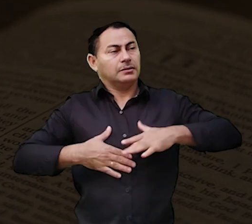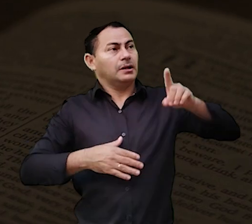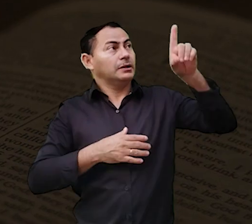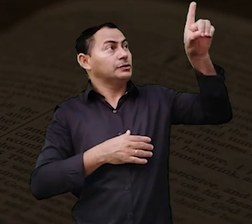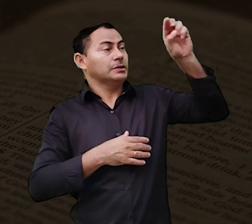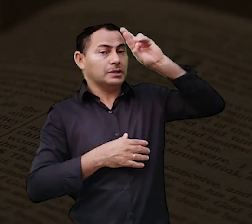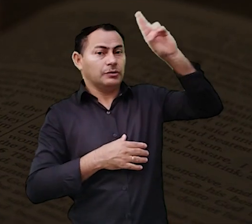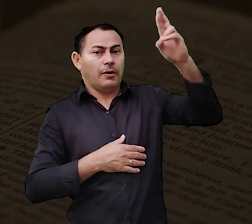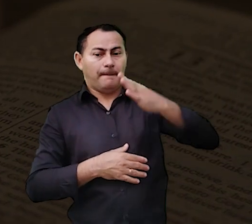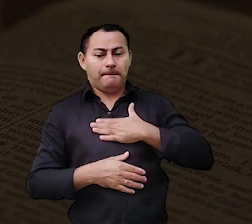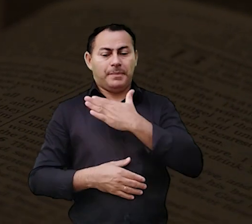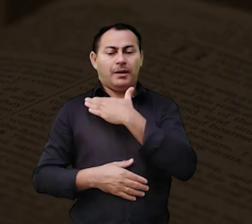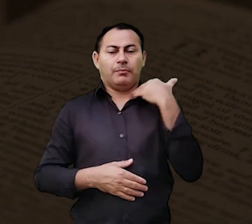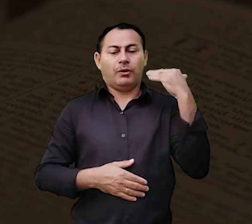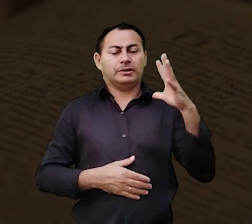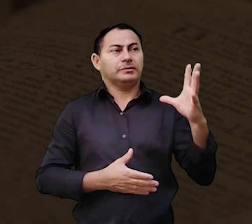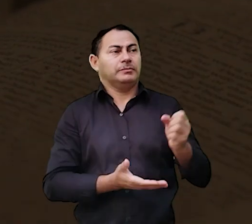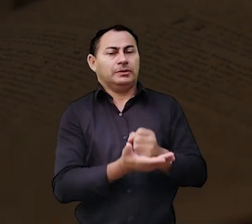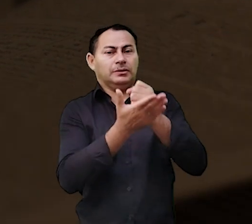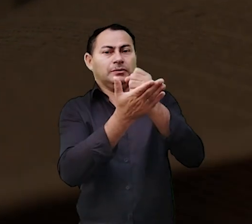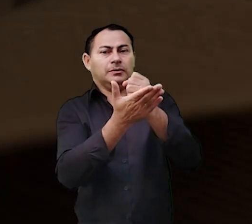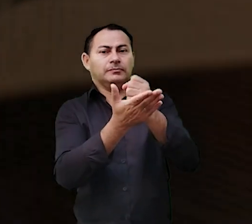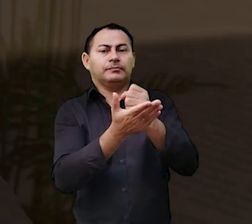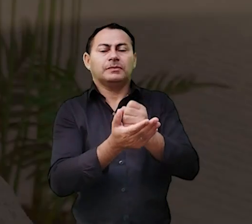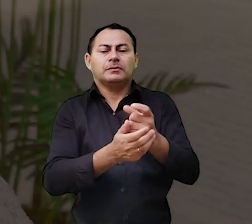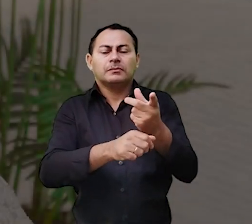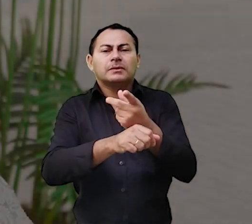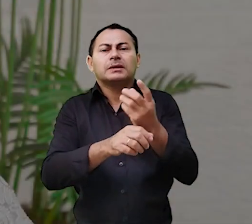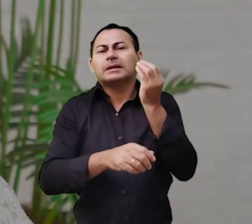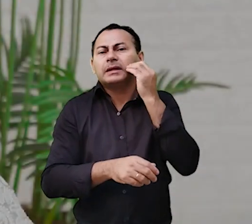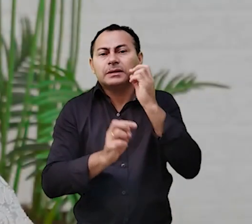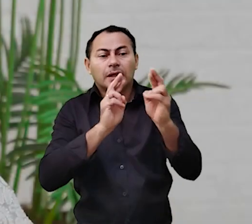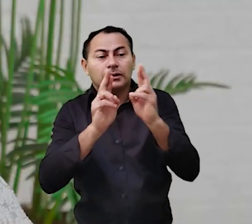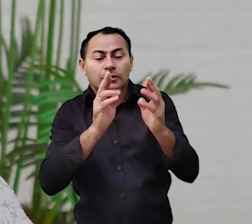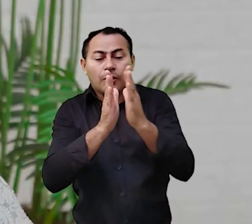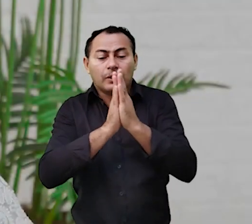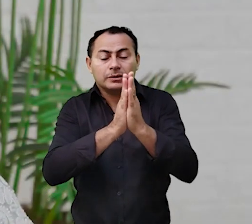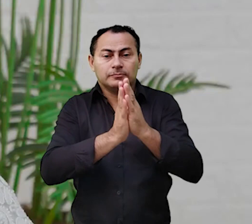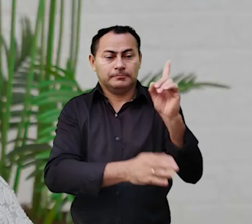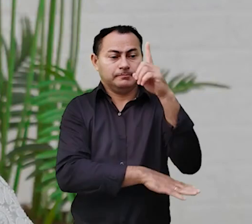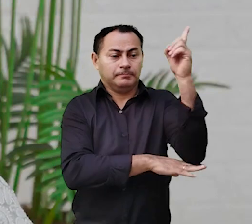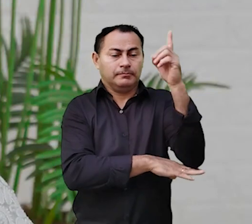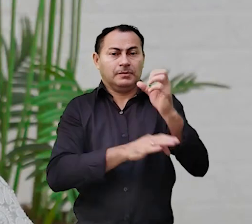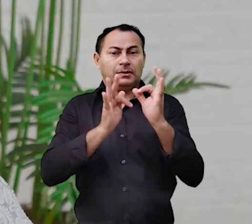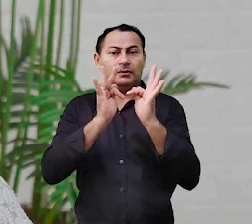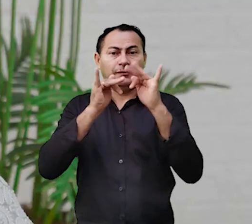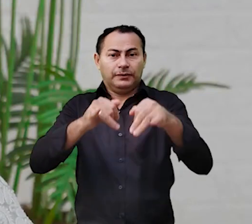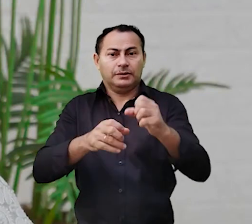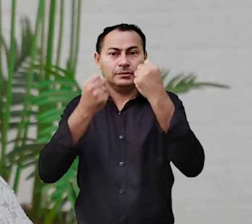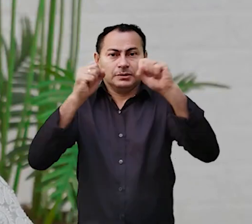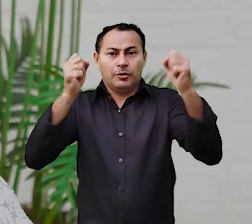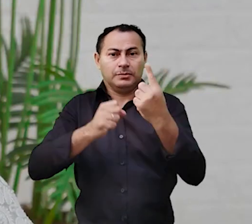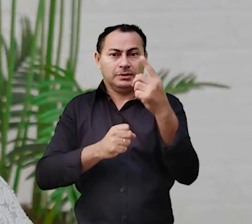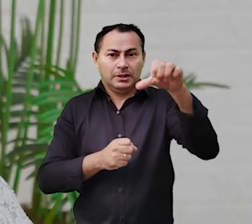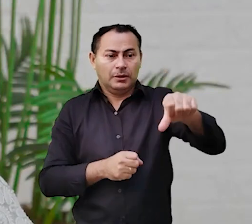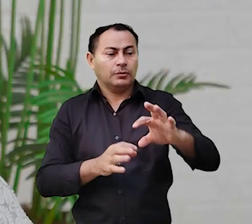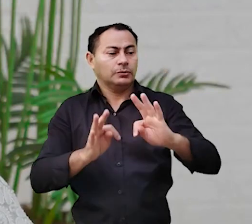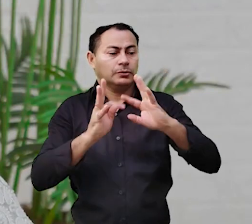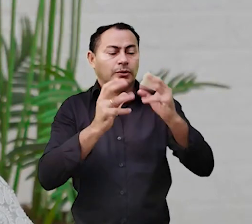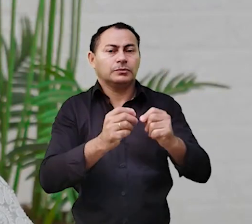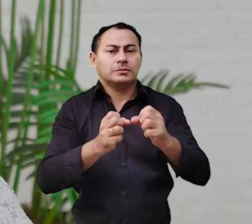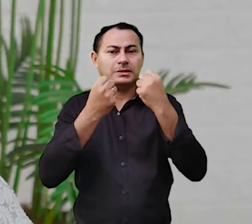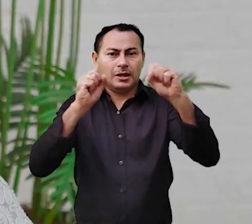a ti, Senhor, minha rocha e meu redentor. Procure relacionar essa oração de Davi no final do Salmo 19 com o resto do